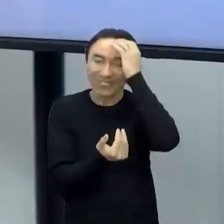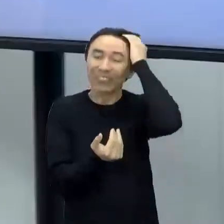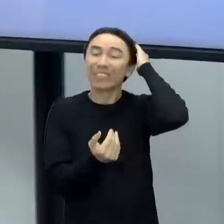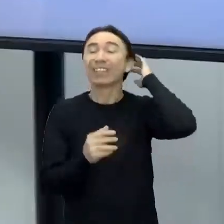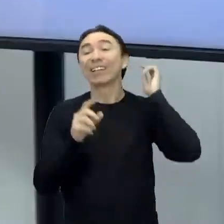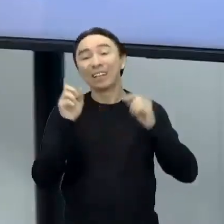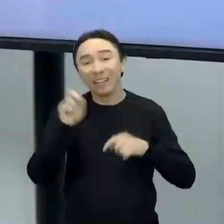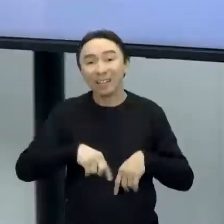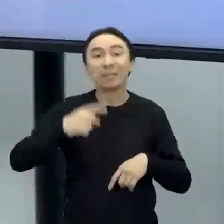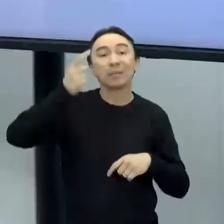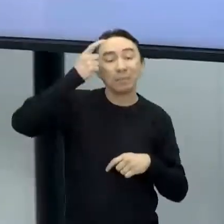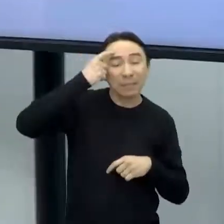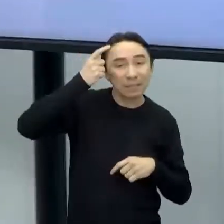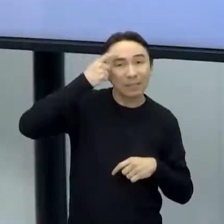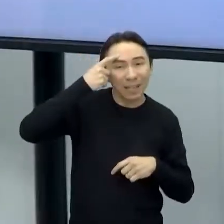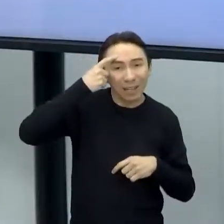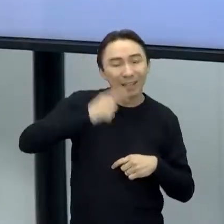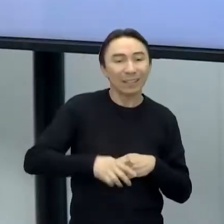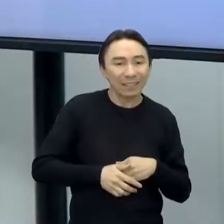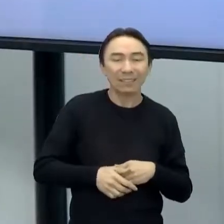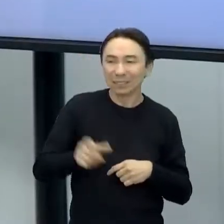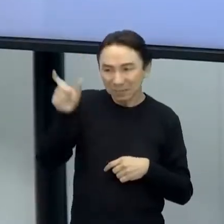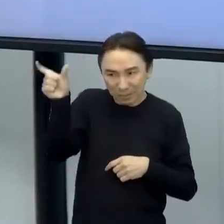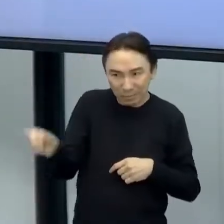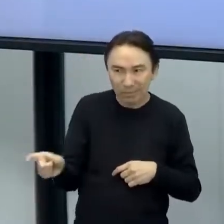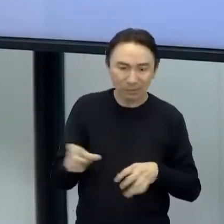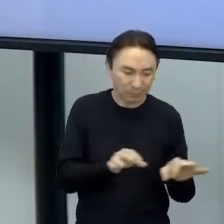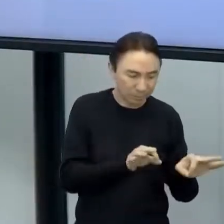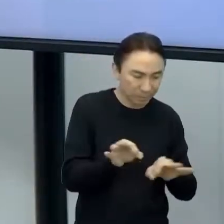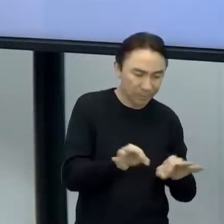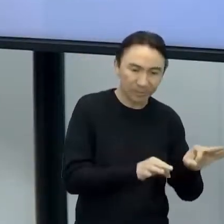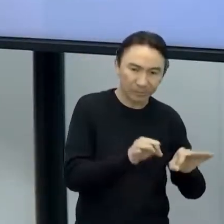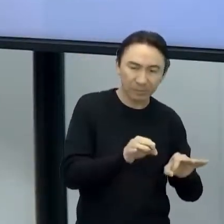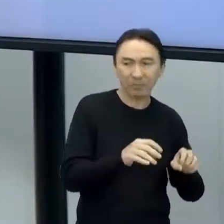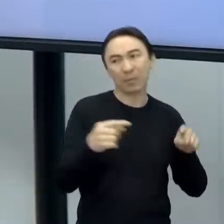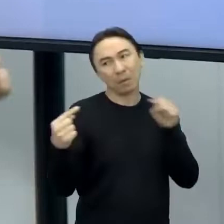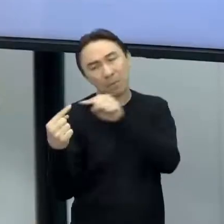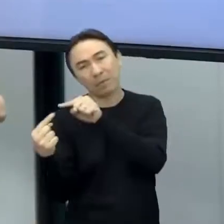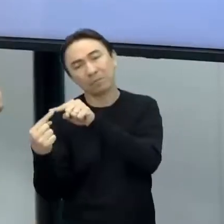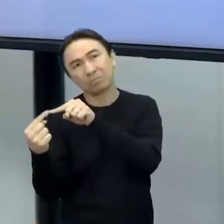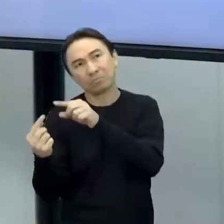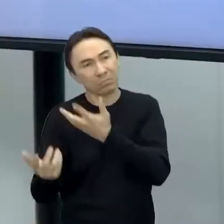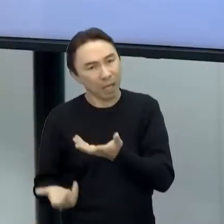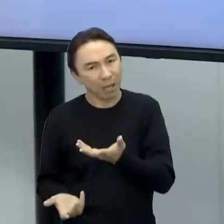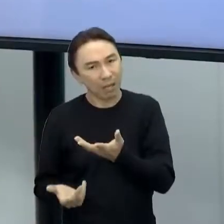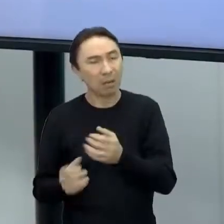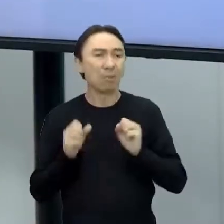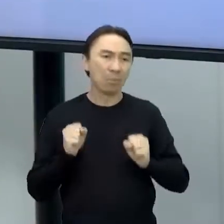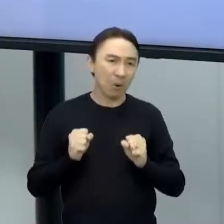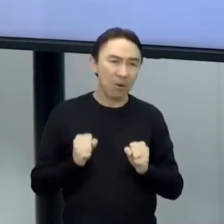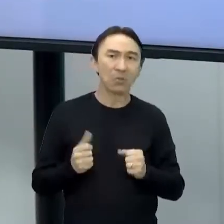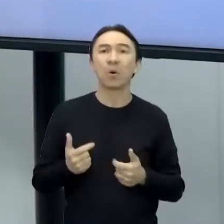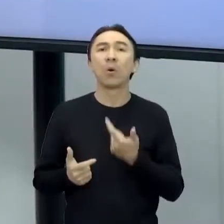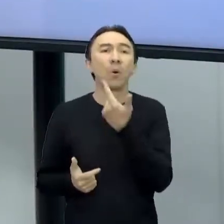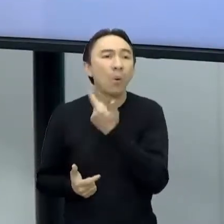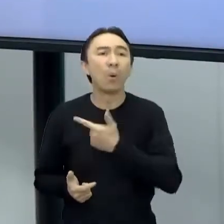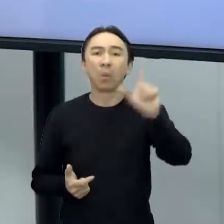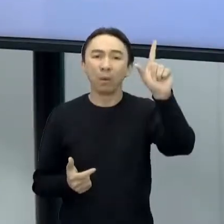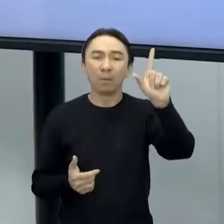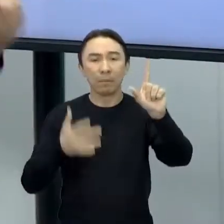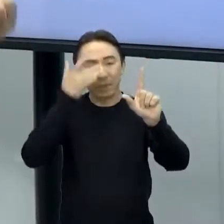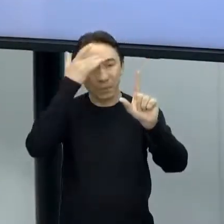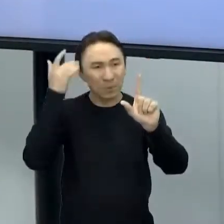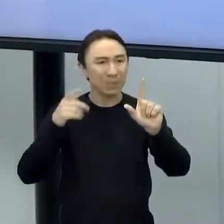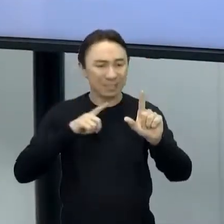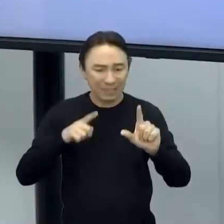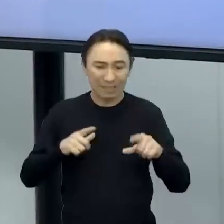favoreça alguém. Pode ter mais alguém como eu? Pode. Pode ter mais pessoas que estão com